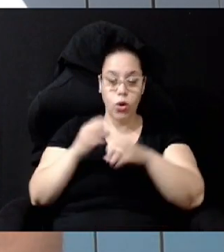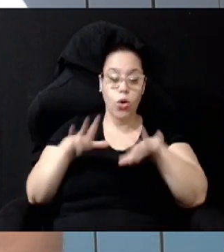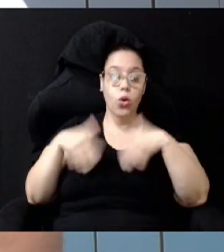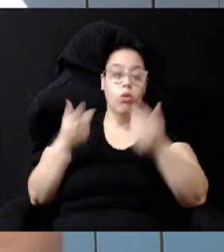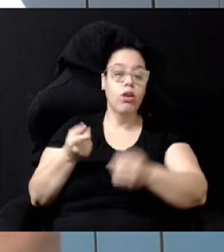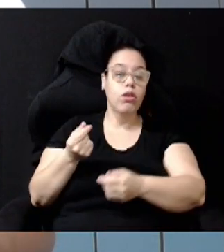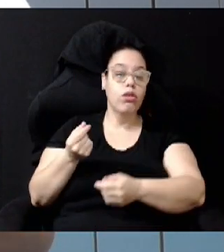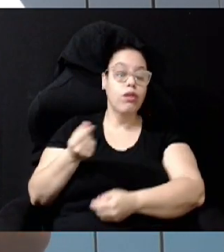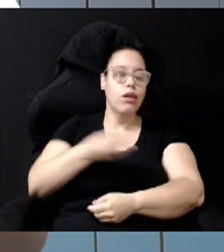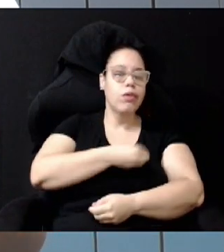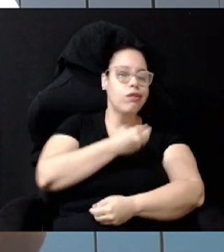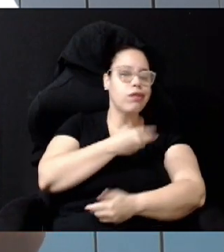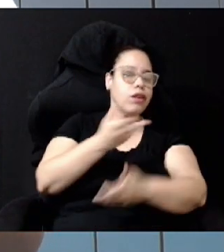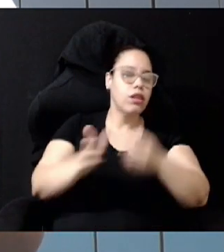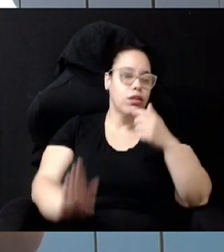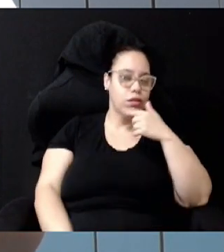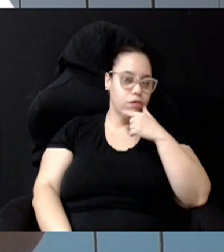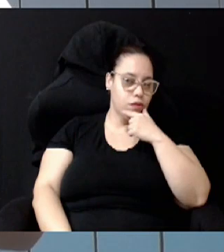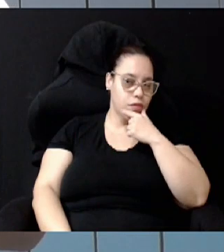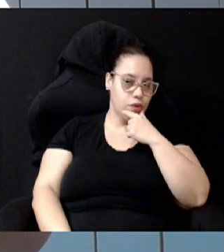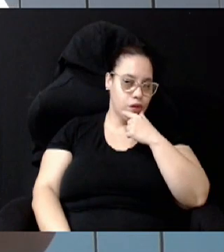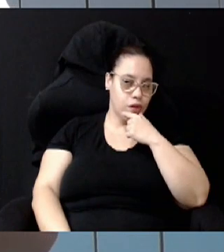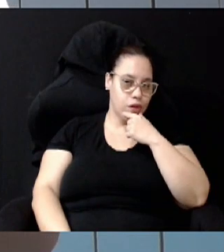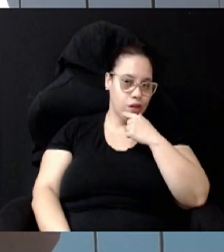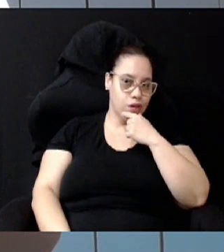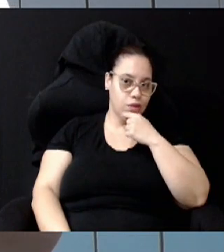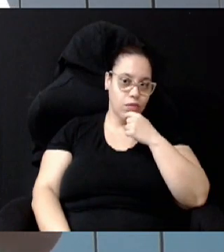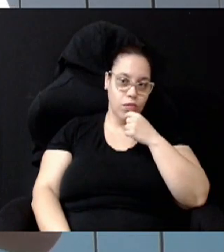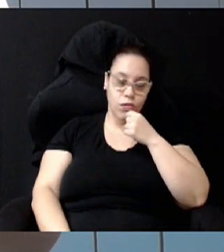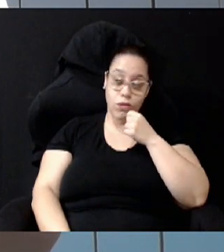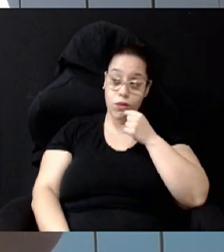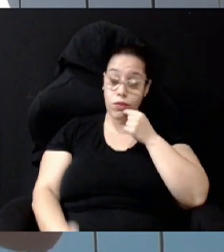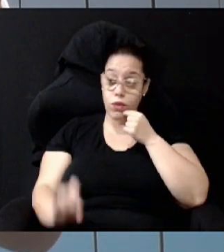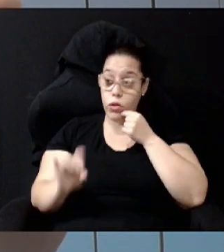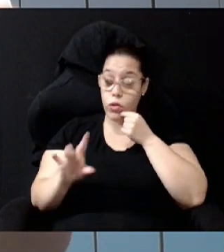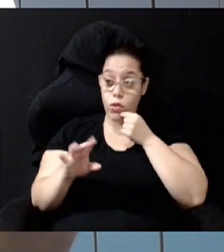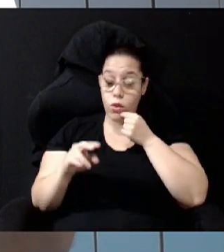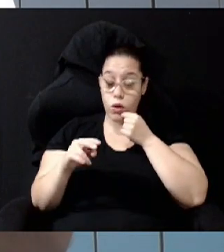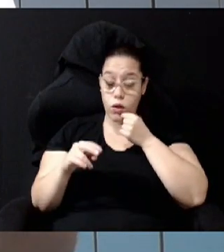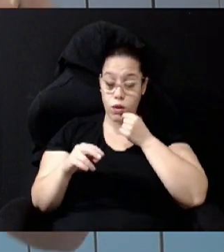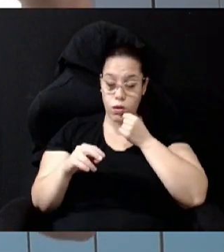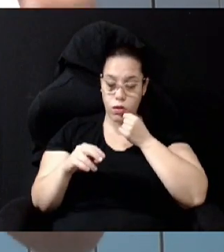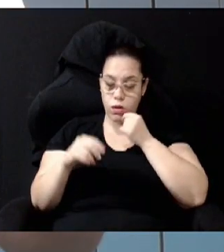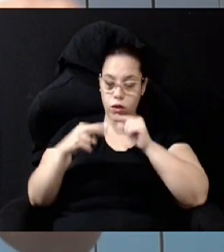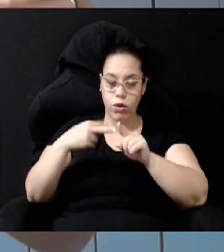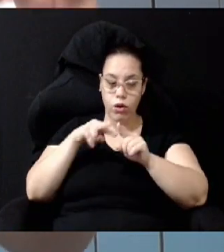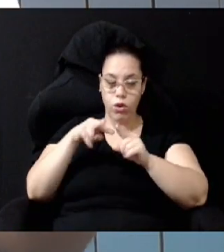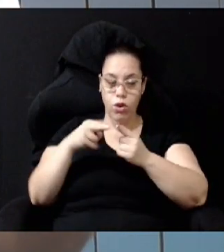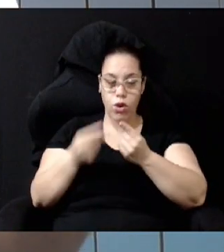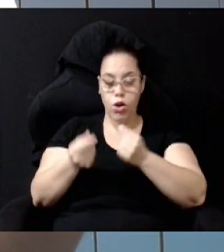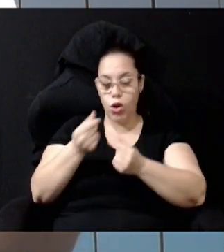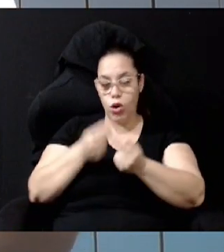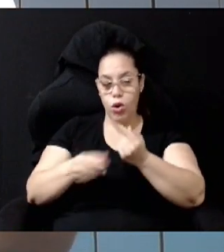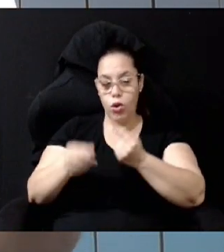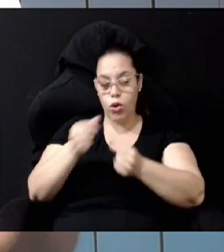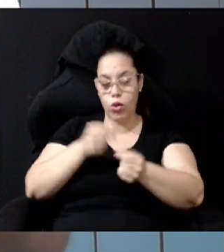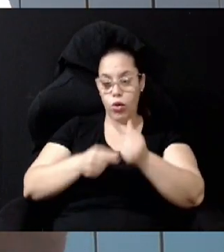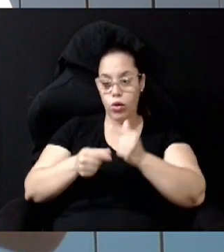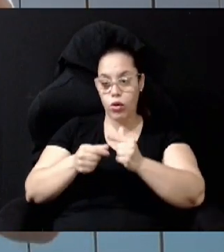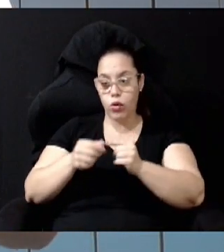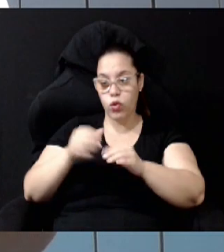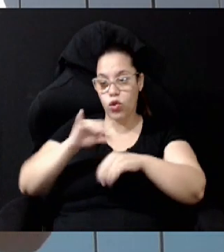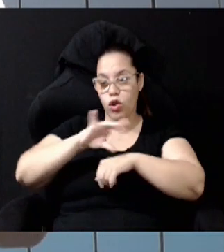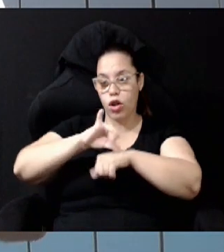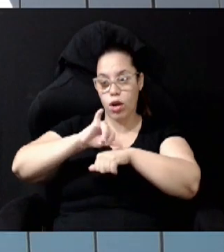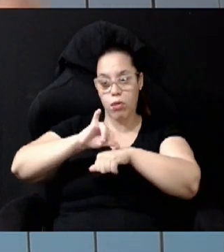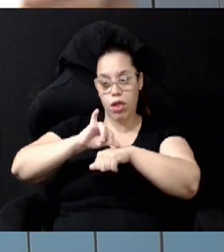Né? Então, vejam, não é só do ponto de vista econômico lucrativo do acúmulo de capital. Tem que se